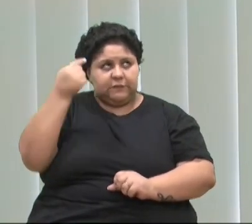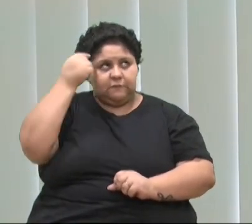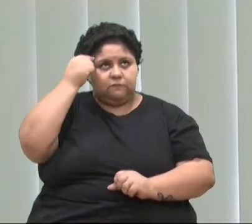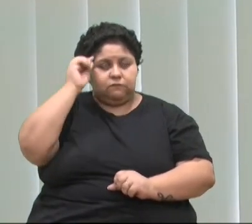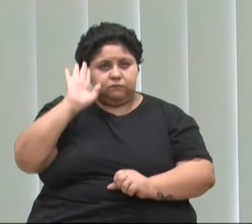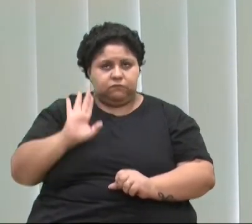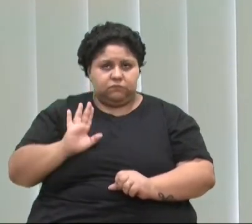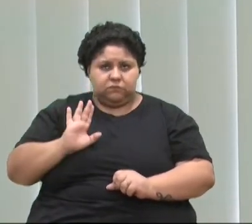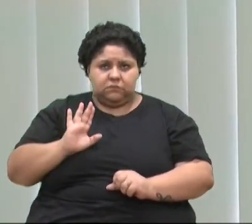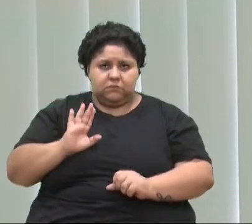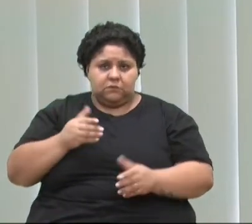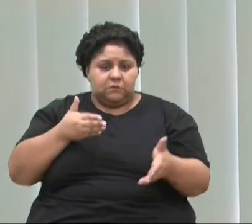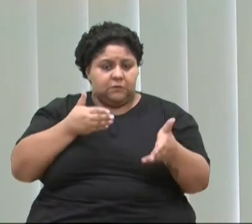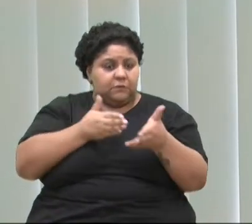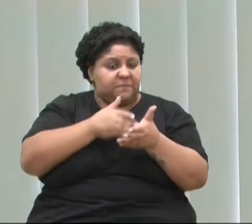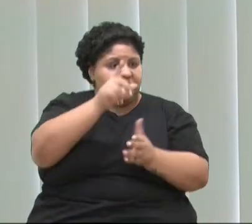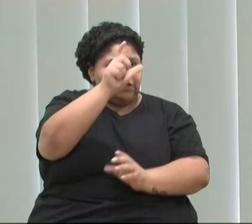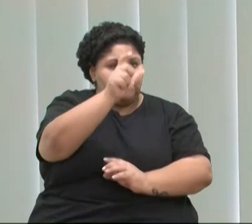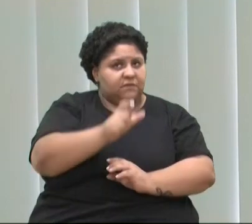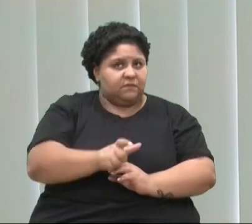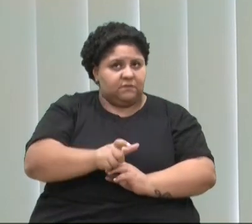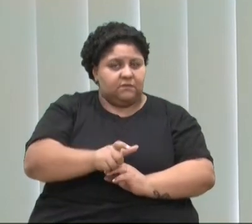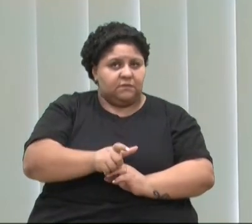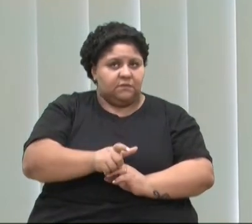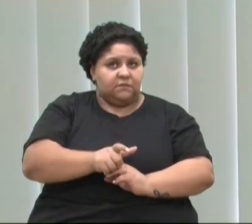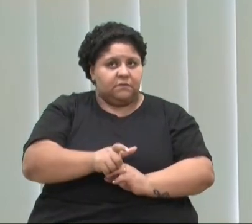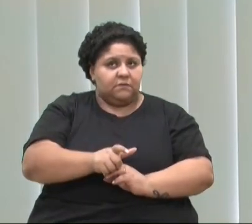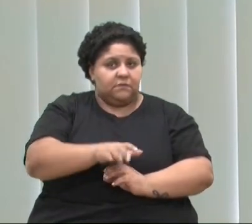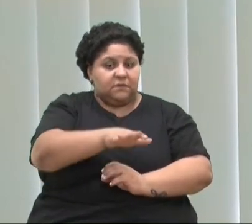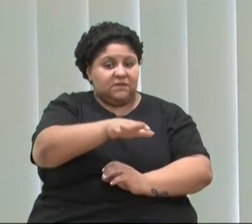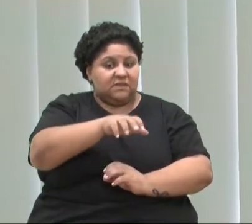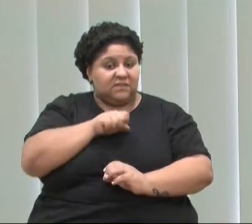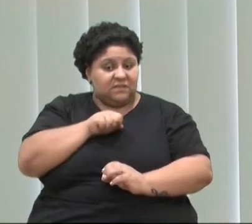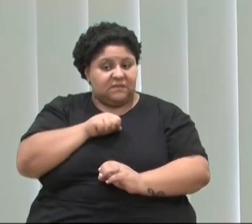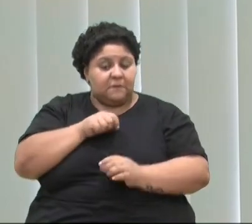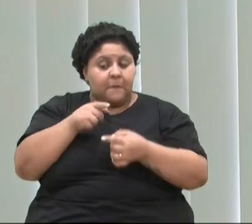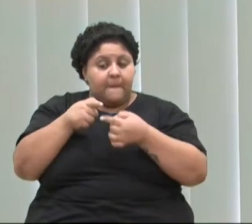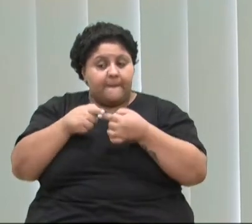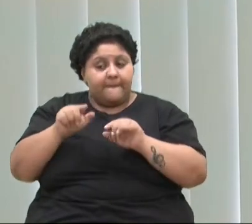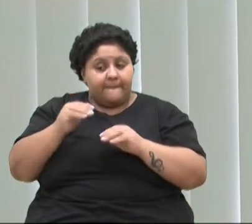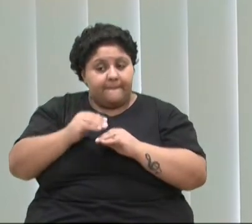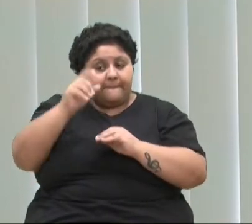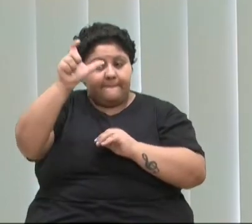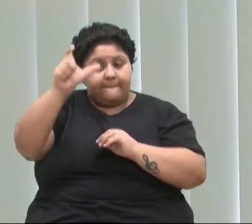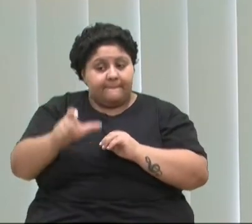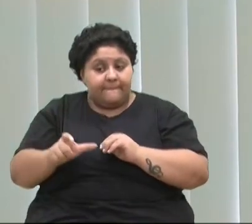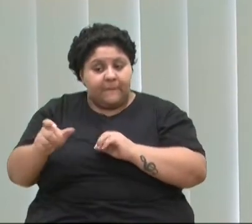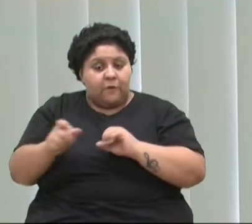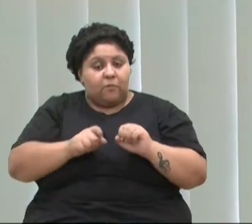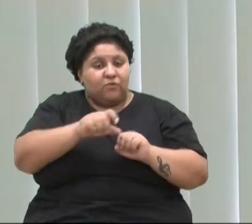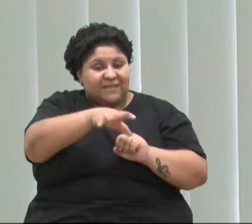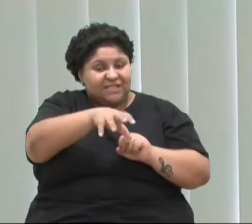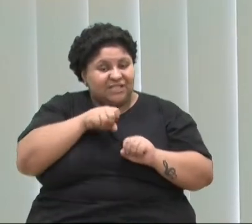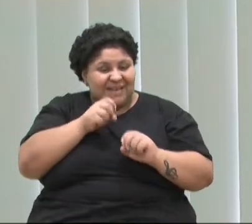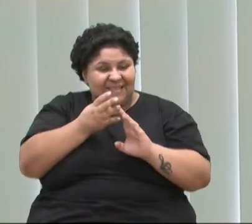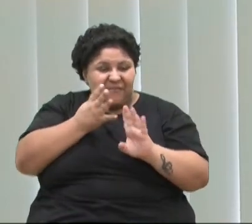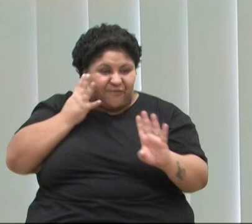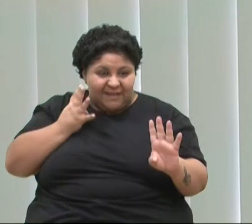de impedir que as pessoas retirem ali no CES, mas o quanto mais pessoas a gente puder retirar daquelas